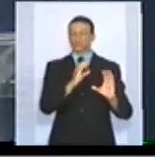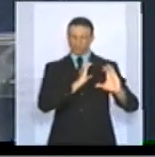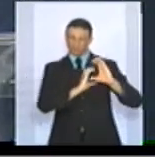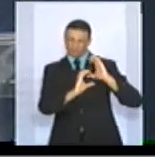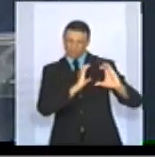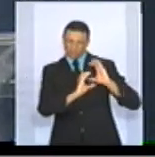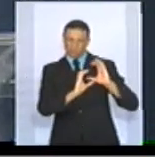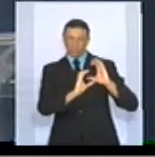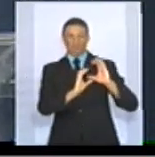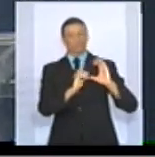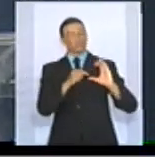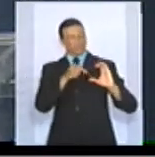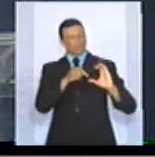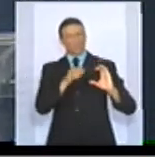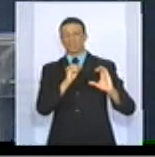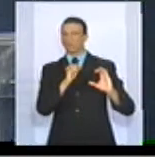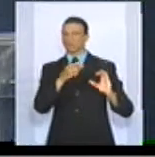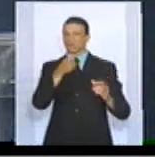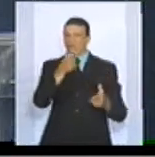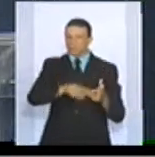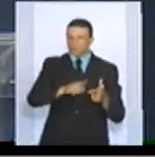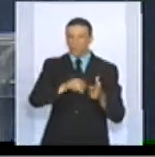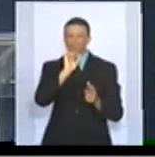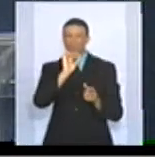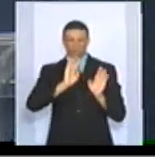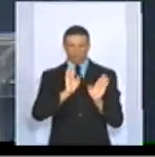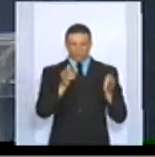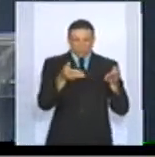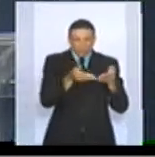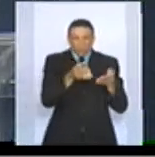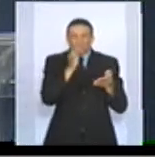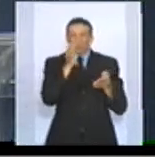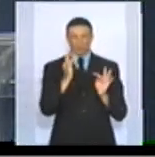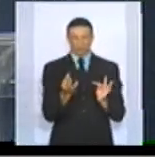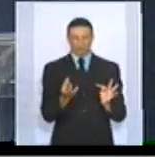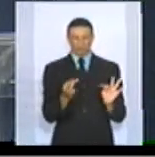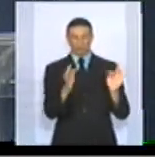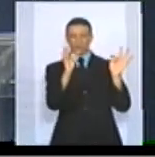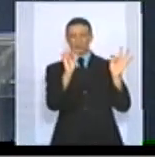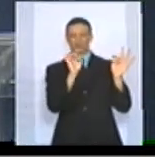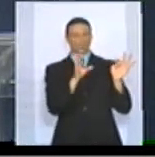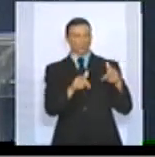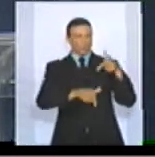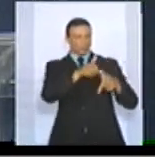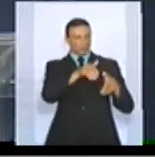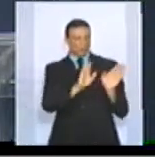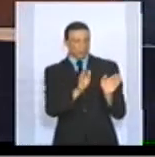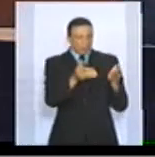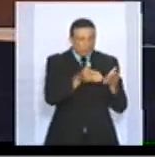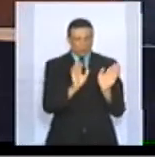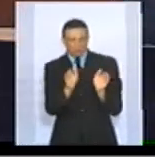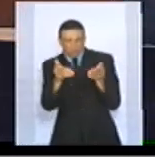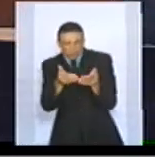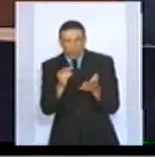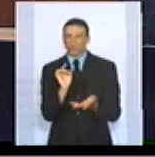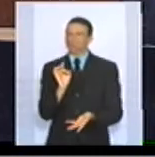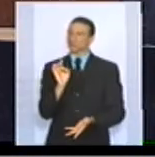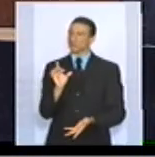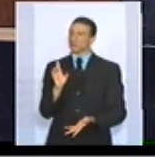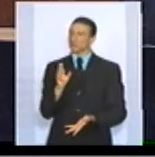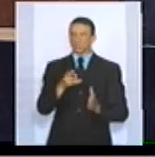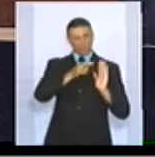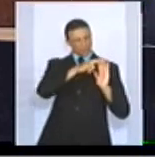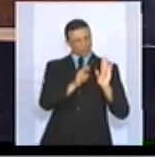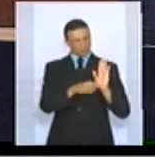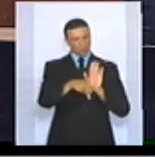comunicações e telecomunicações estava centrada na tecnologia utilizada para cada serviço, muitas vezes com regulamentos